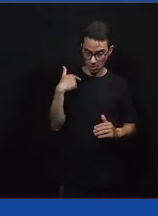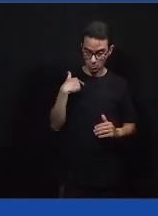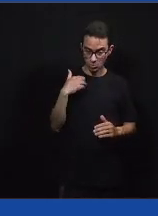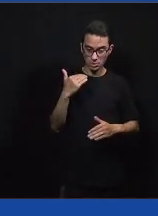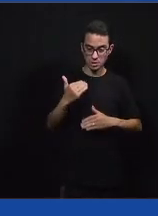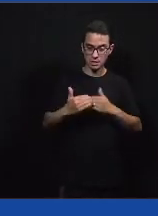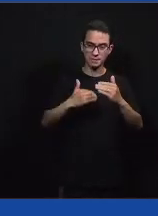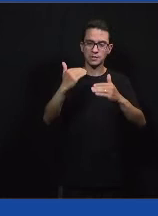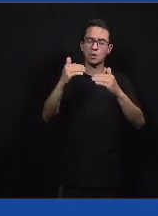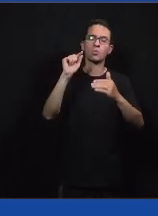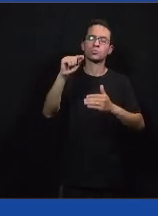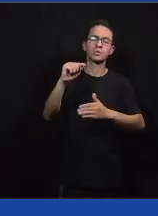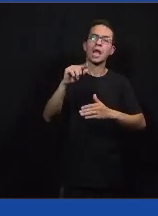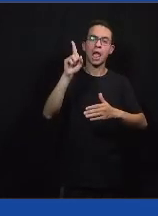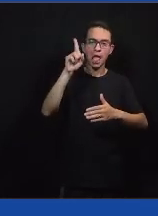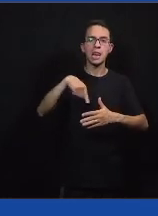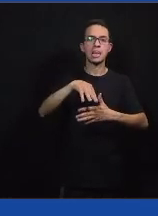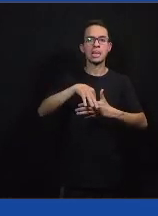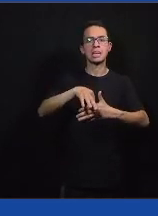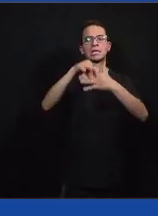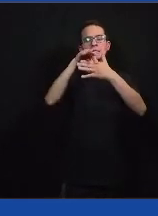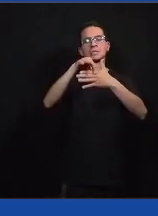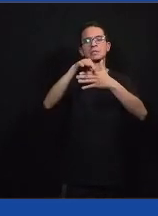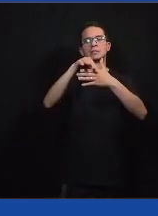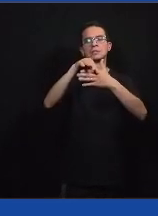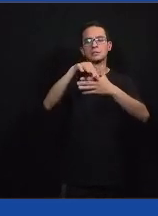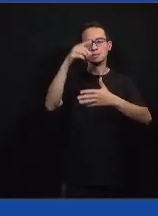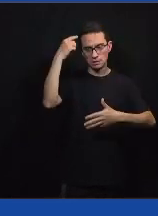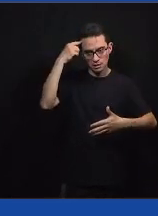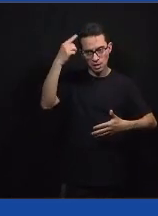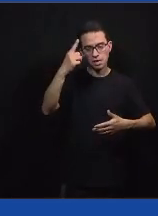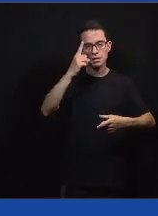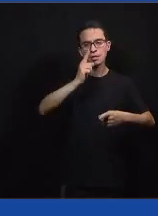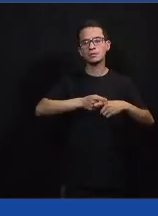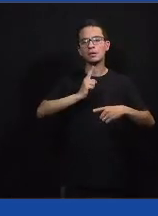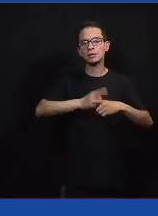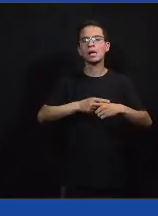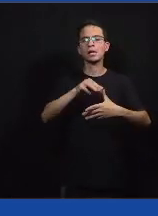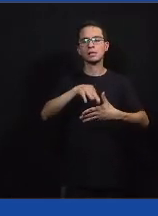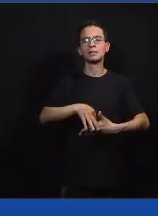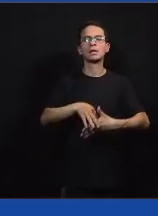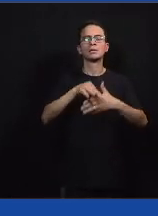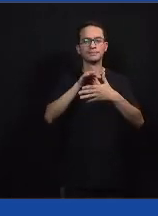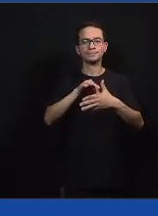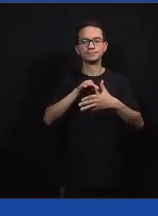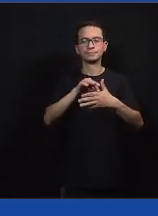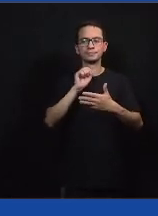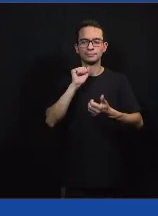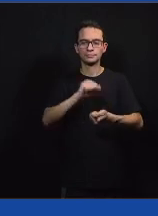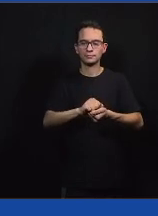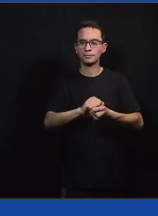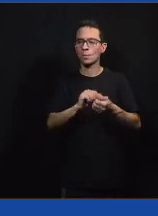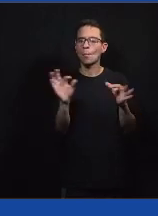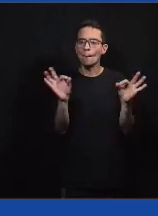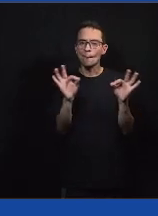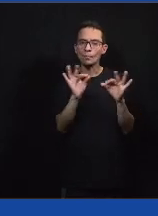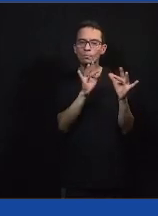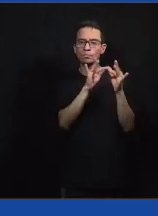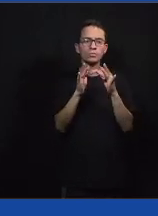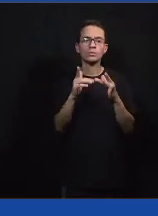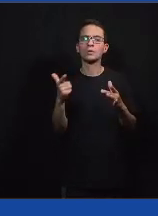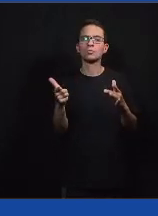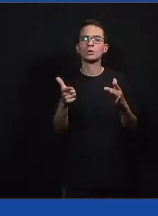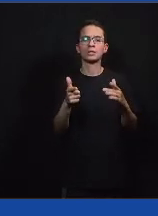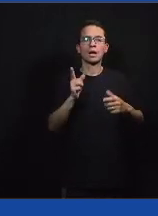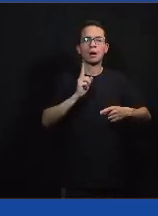flexão de liderança porque a gente ali precisava de um líder na nossa equipe porque nenhum ali Que afinidade com isso